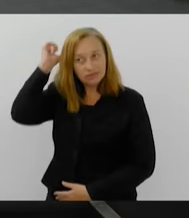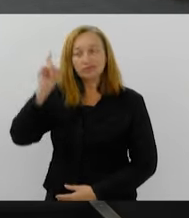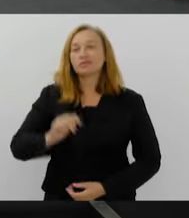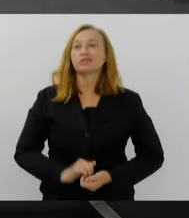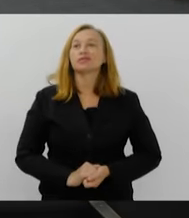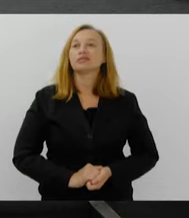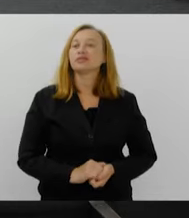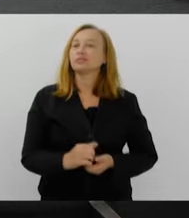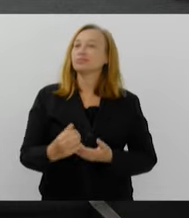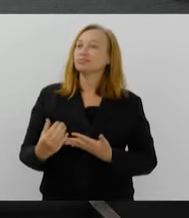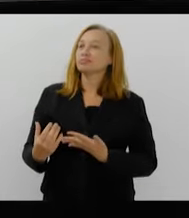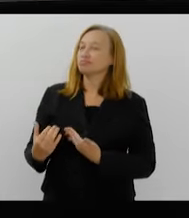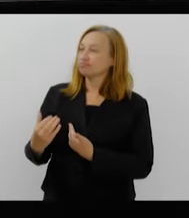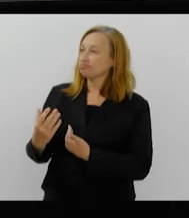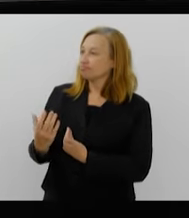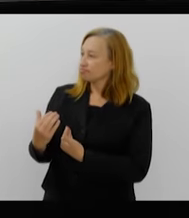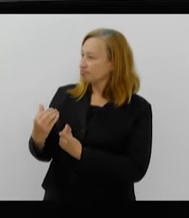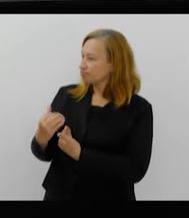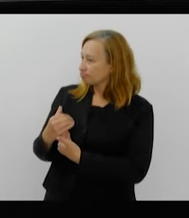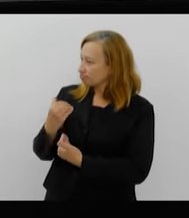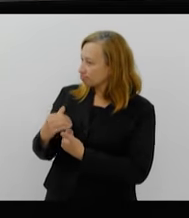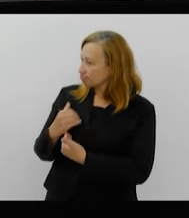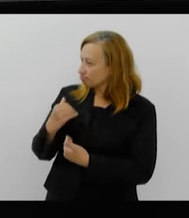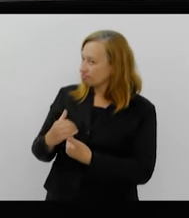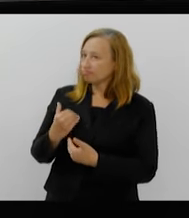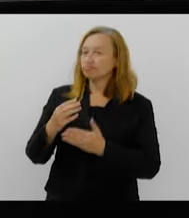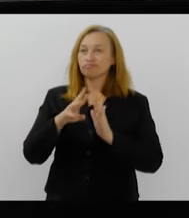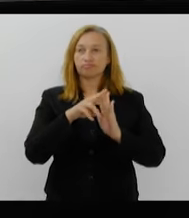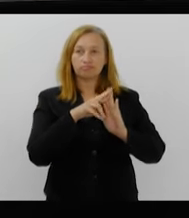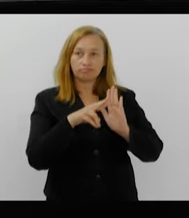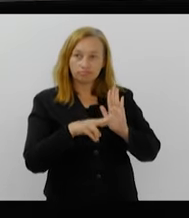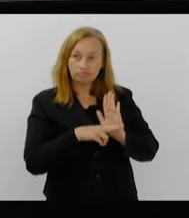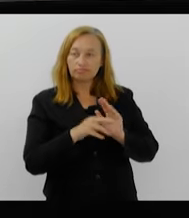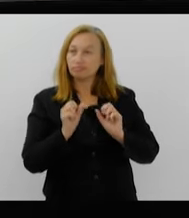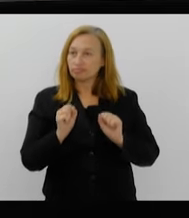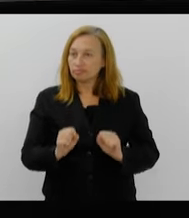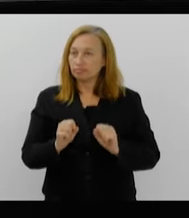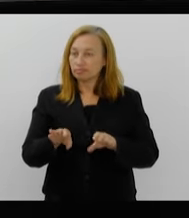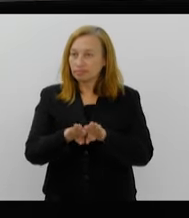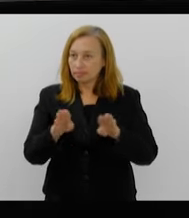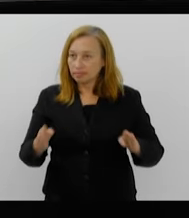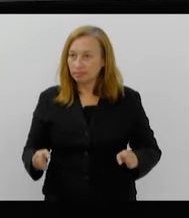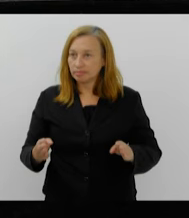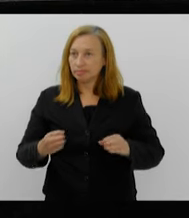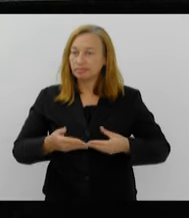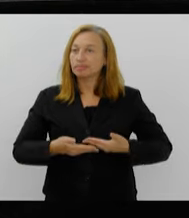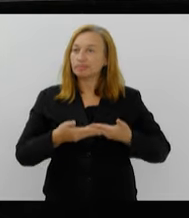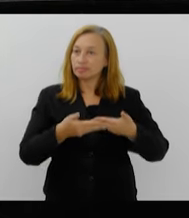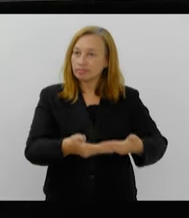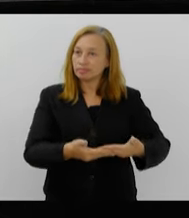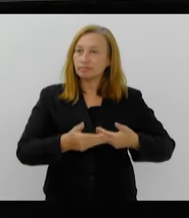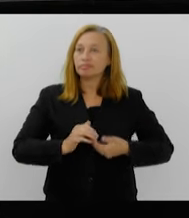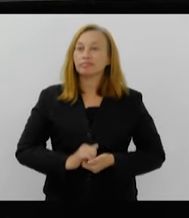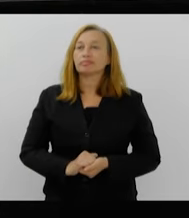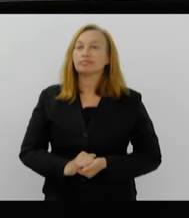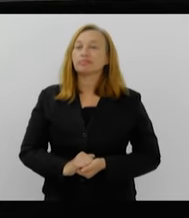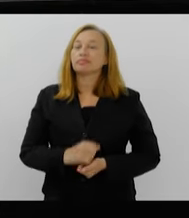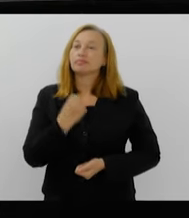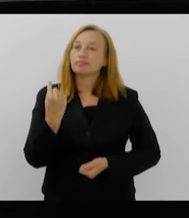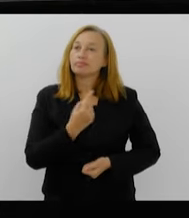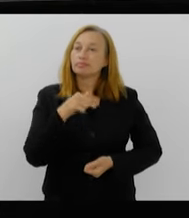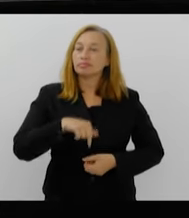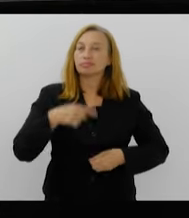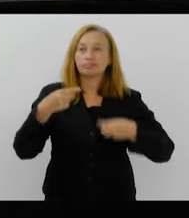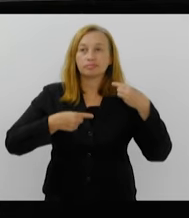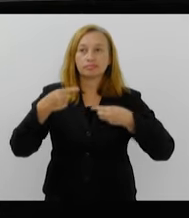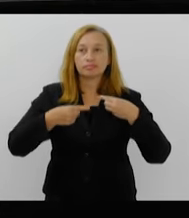pela orientação ao regimento. Poderia a mesa ter feito esse encaminhamento. E nós estamos aqui discutindo